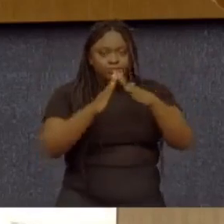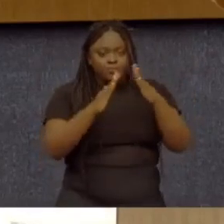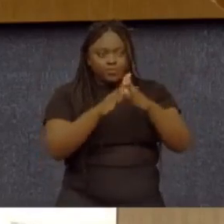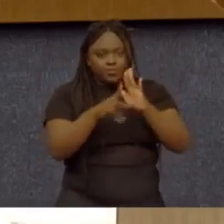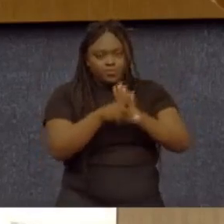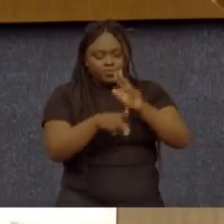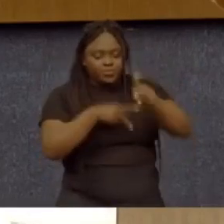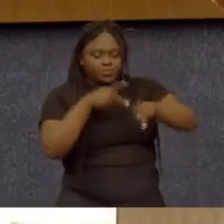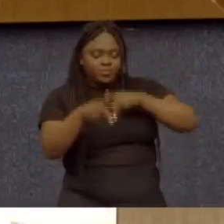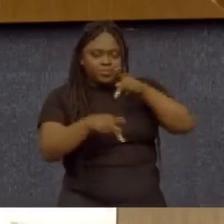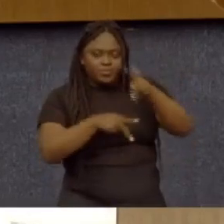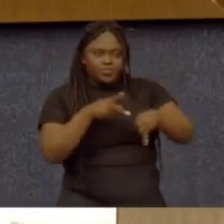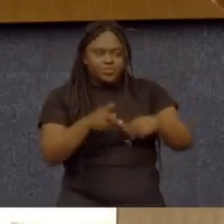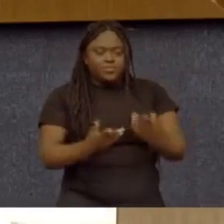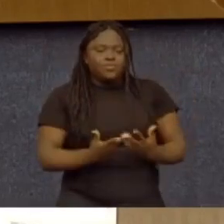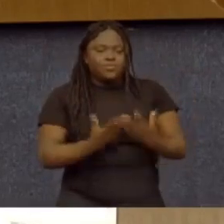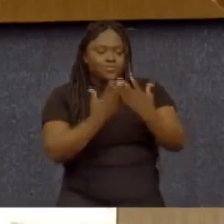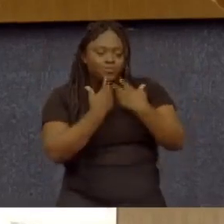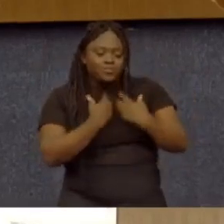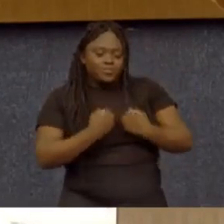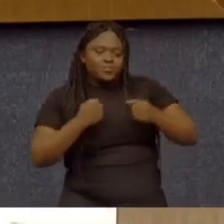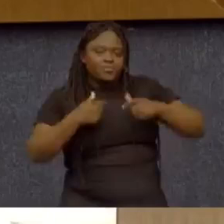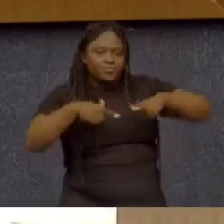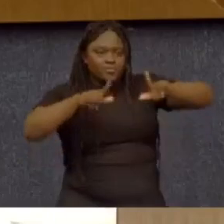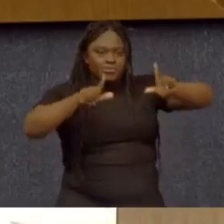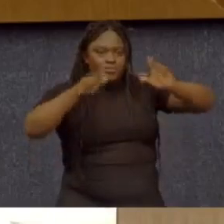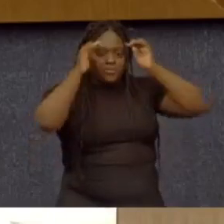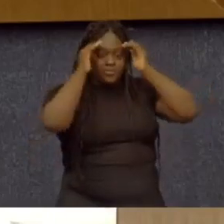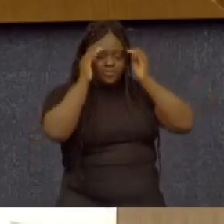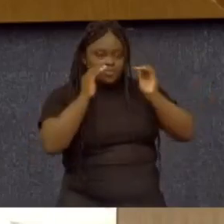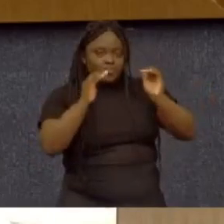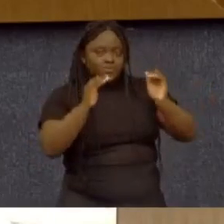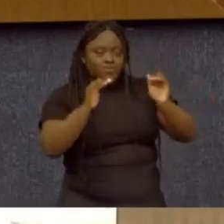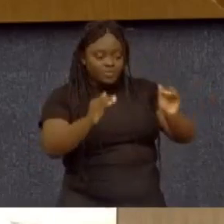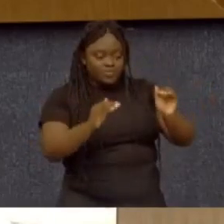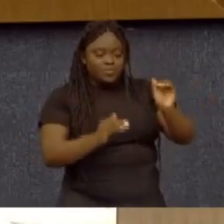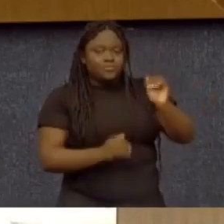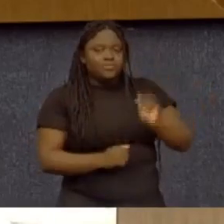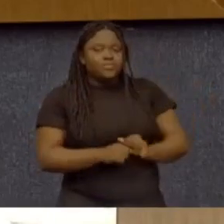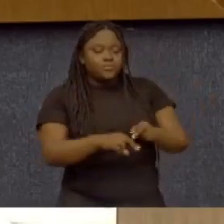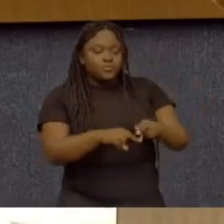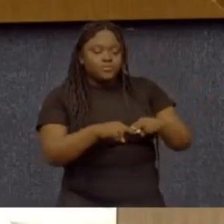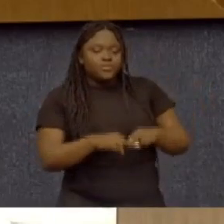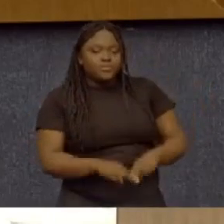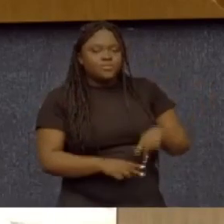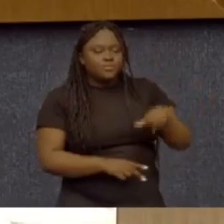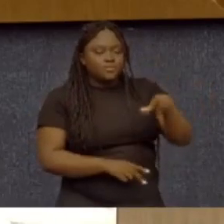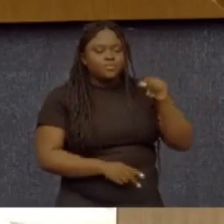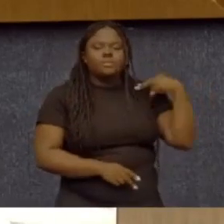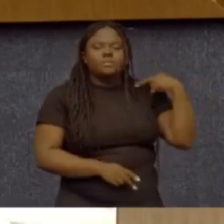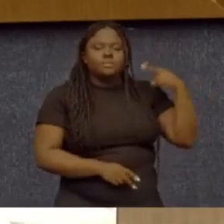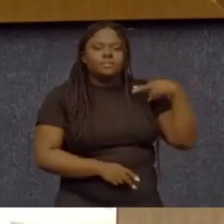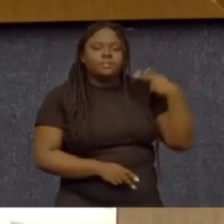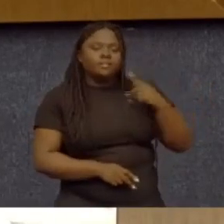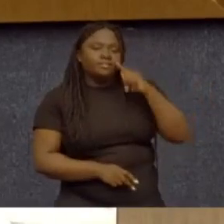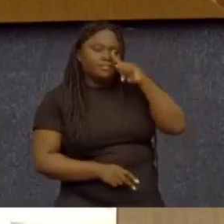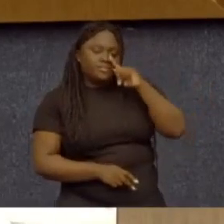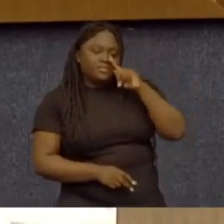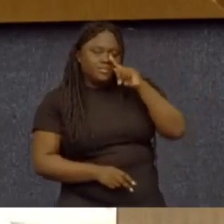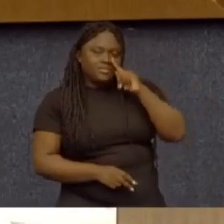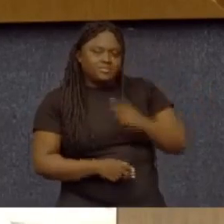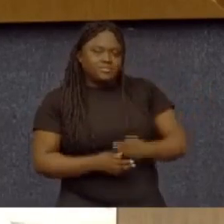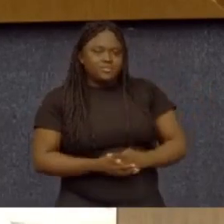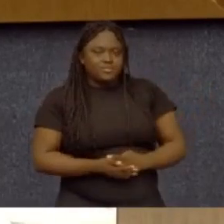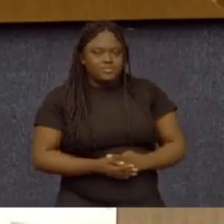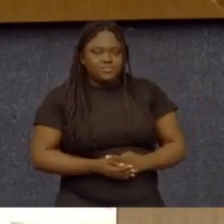povo para receber o diploma de honra ao mérito através da indicação do estimado vereador Gilson